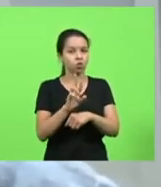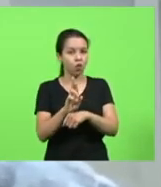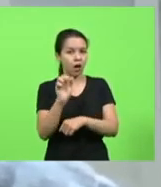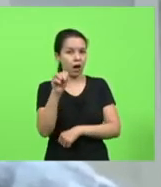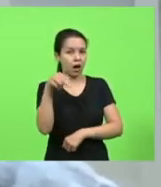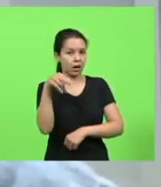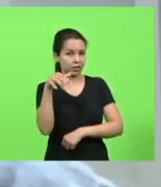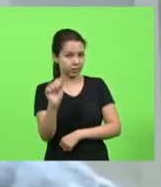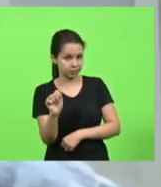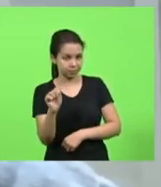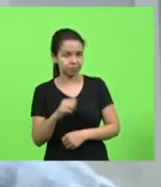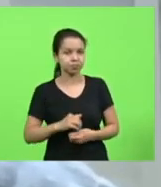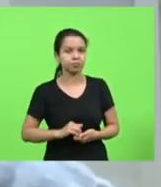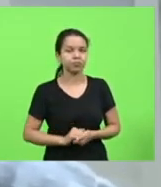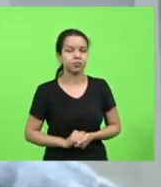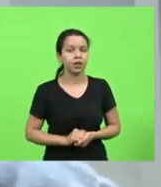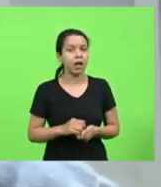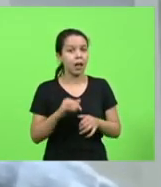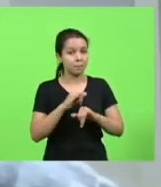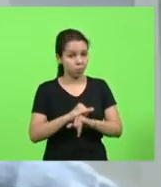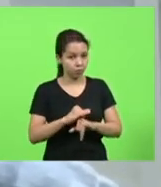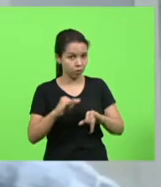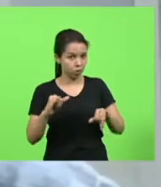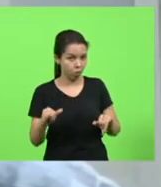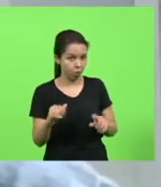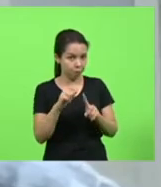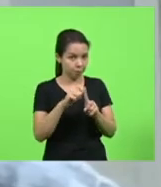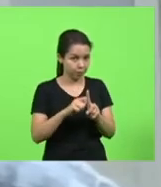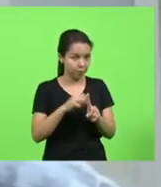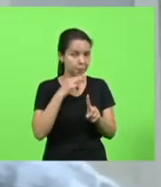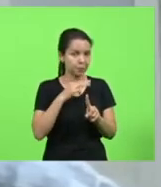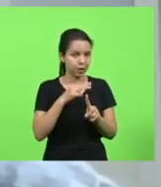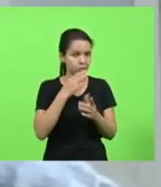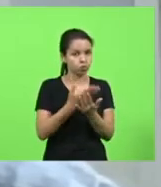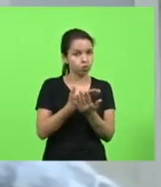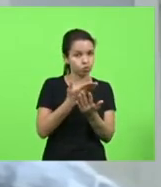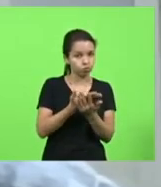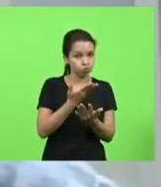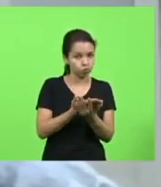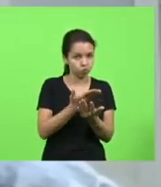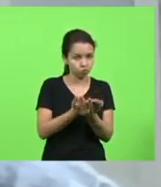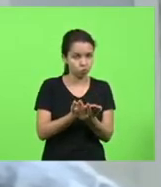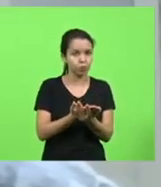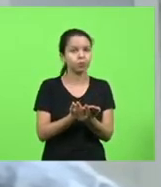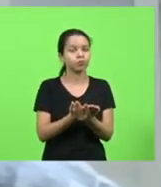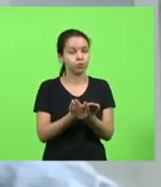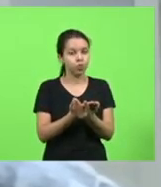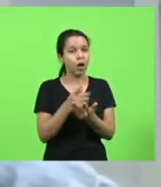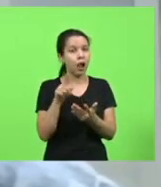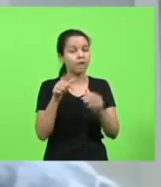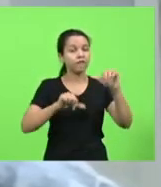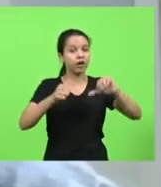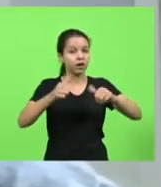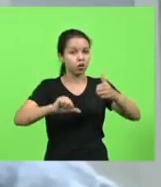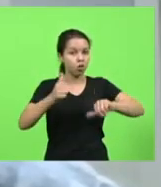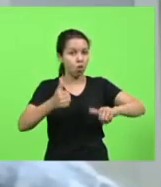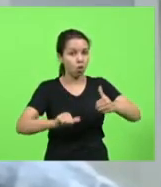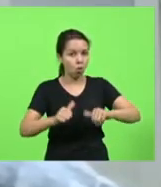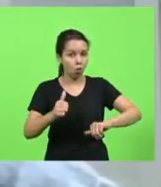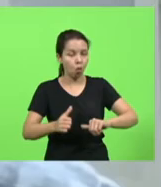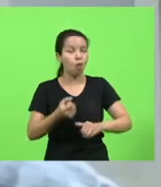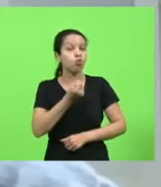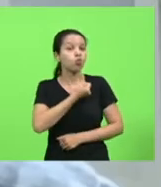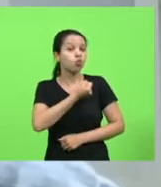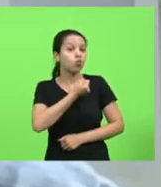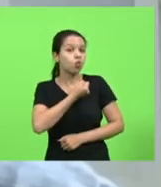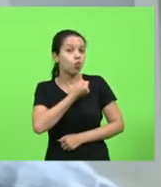Brandão, publicou em março um estudo que até o momento avaliou um número de casos